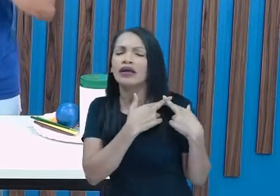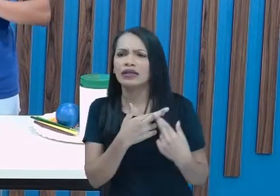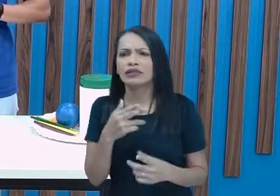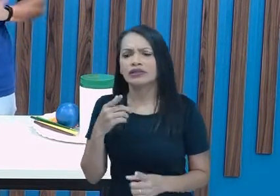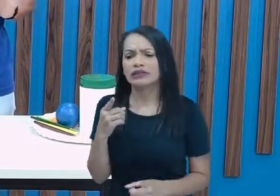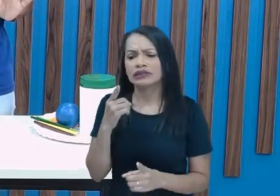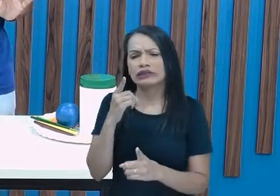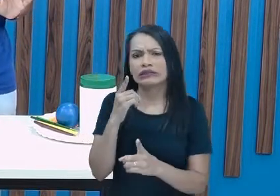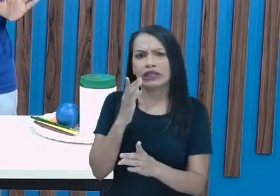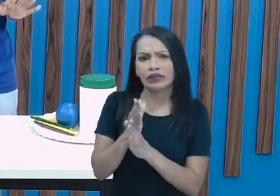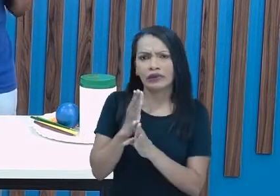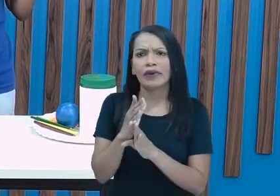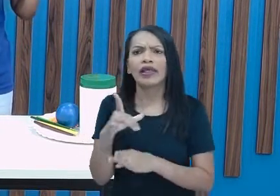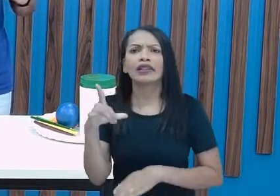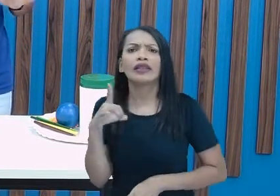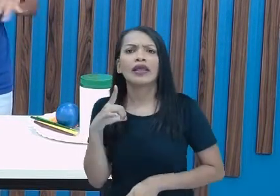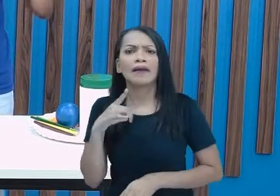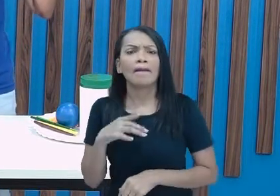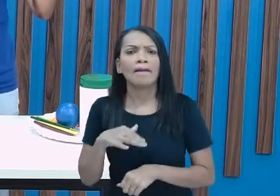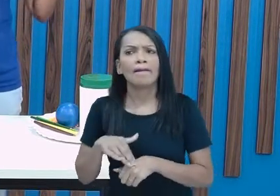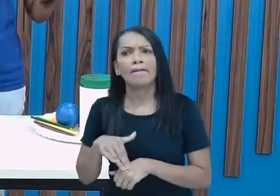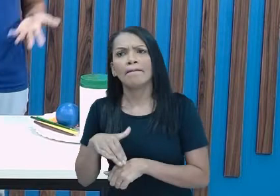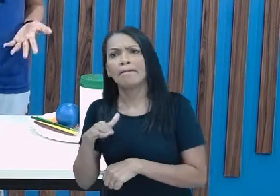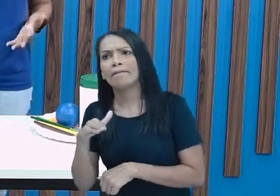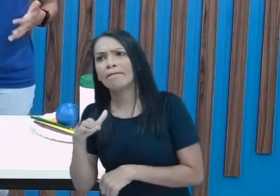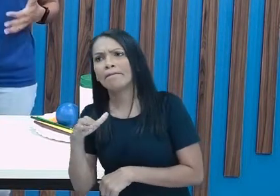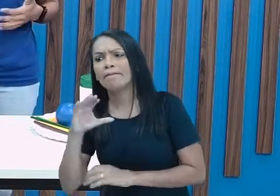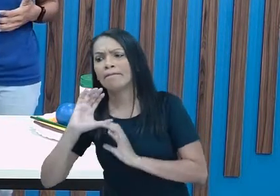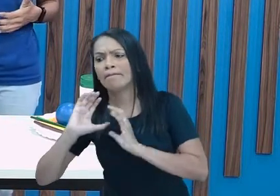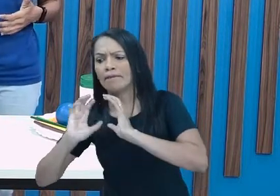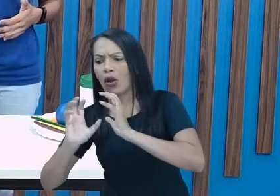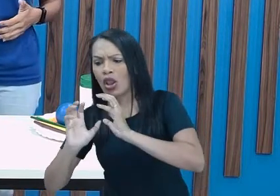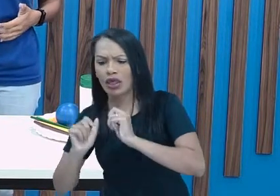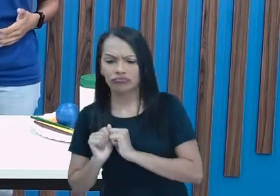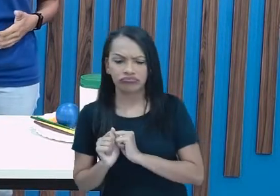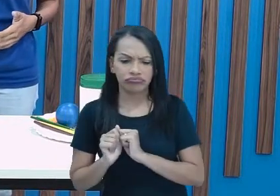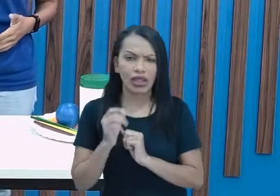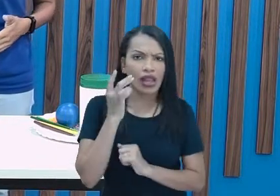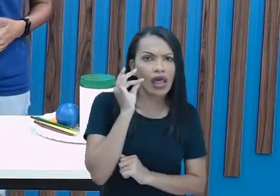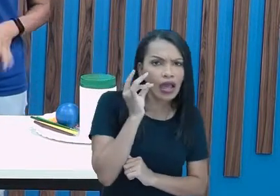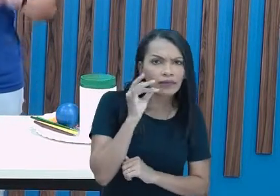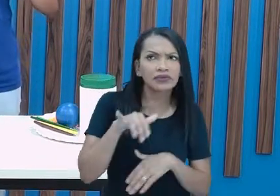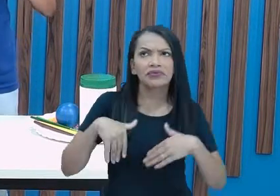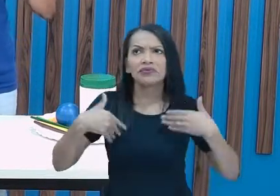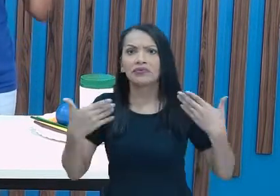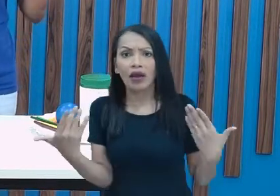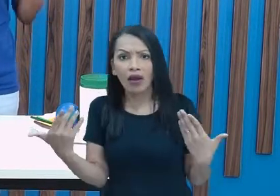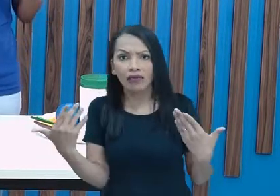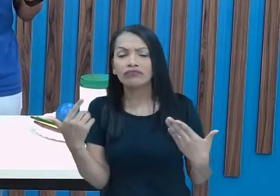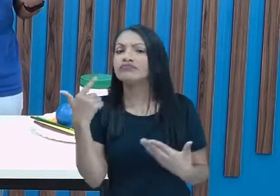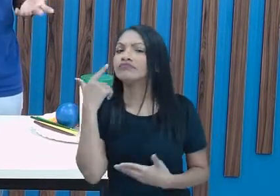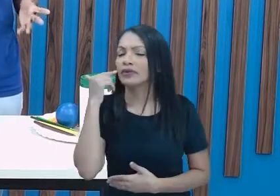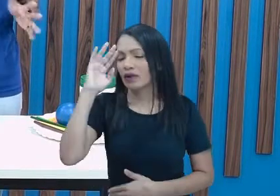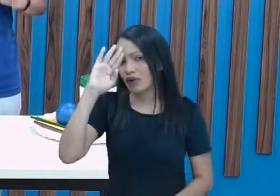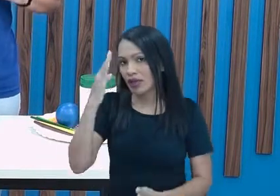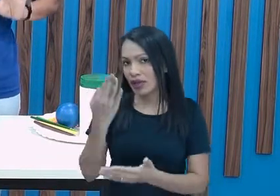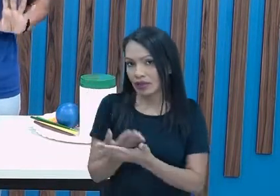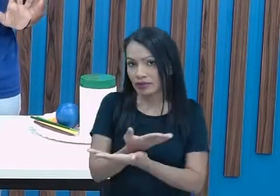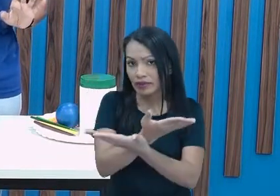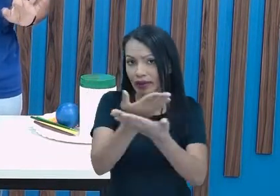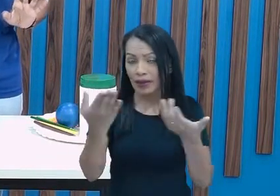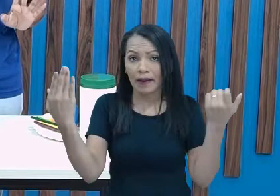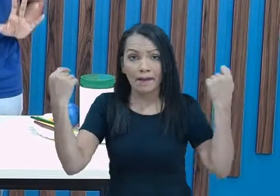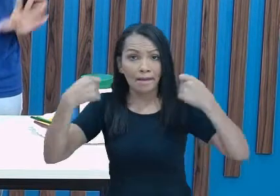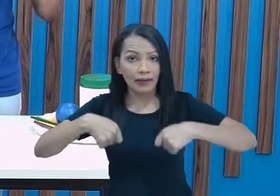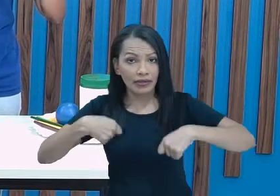ou mais lápis. E aí, será que tem mais bolas ou será que tem mais lápis? Tá? Eu acredito que você nem vai